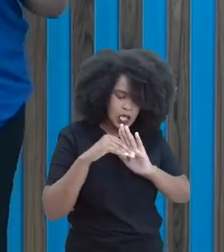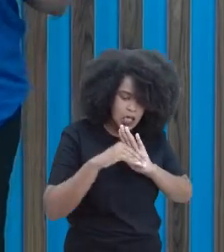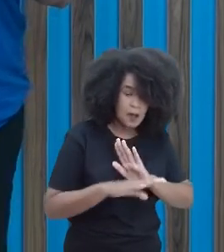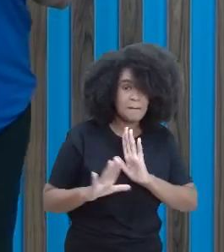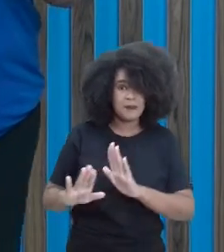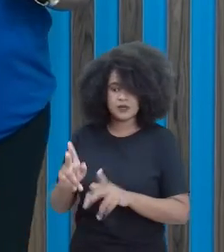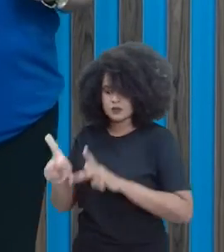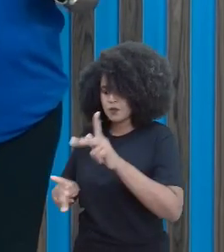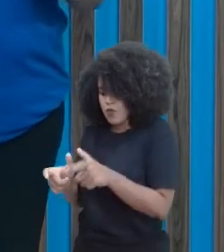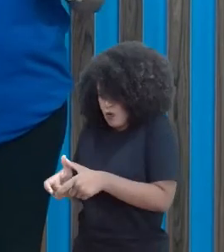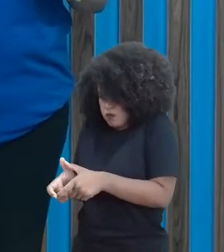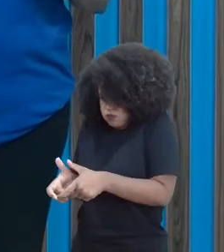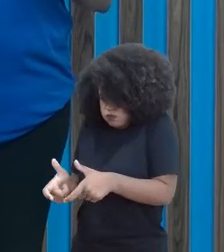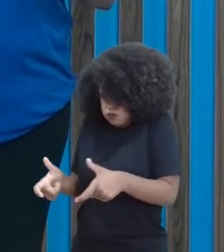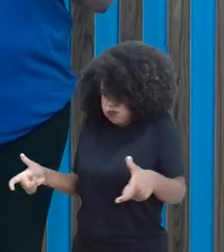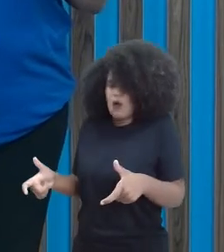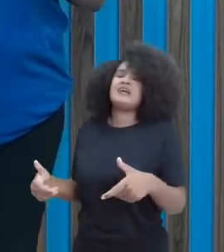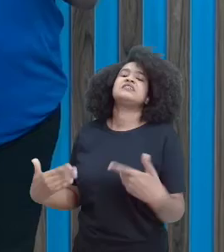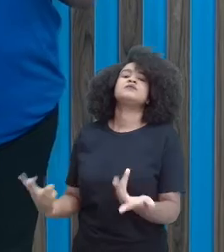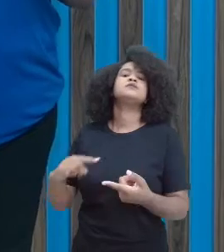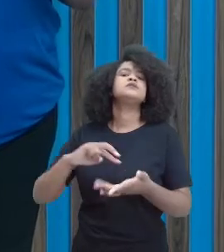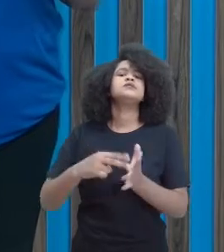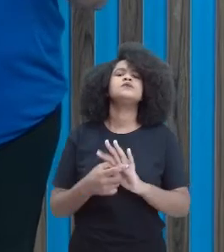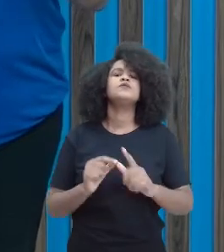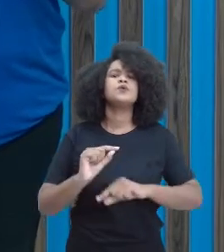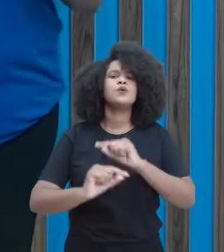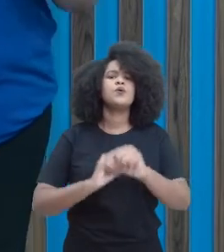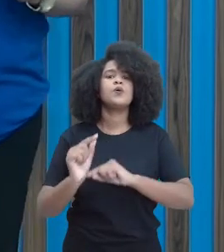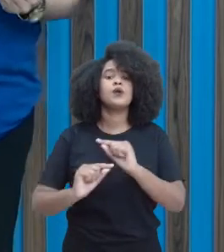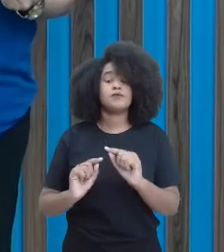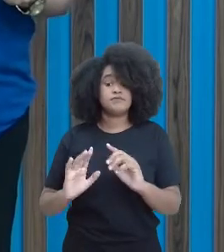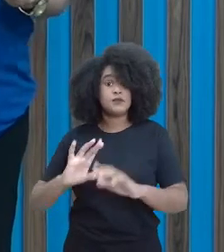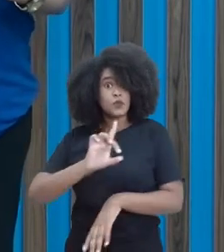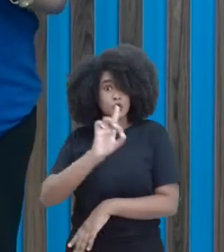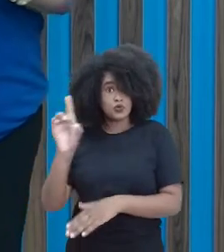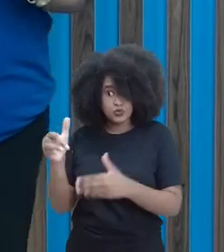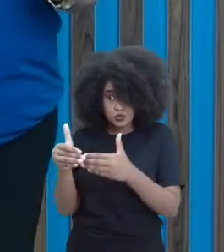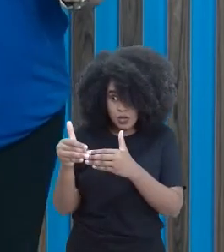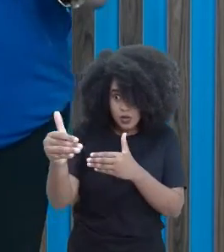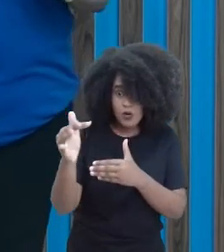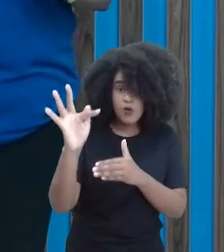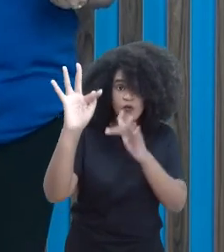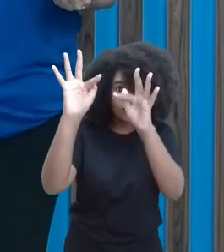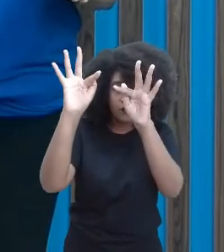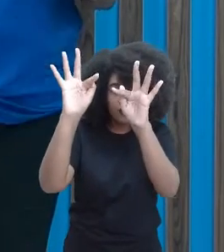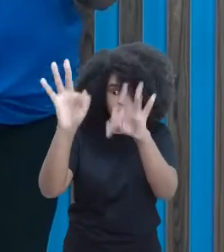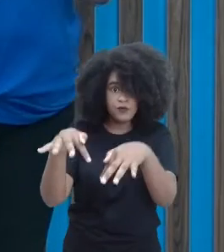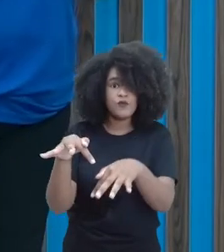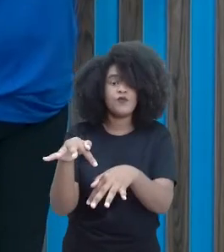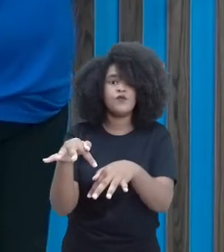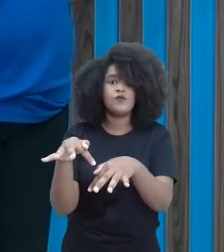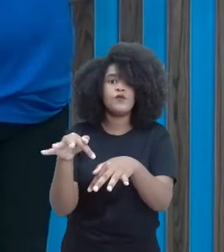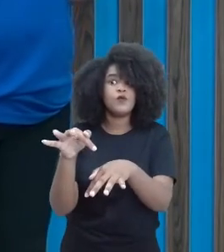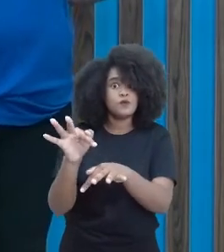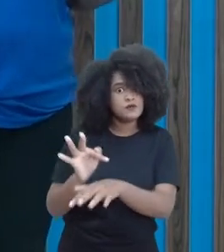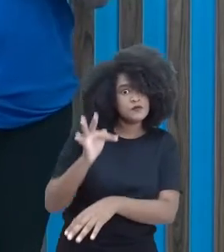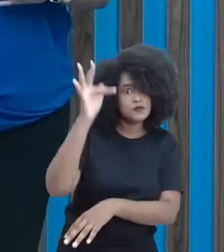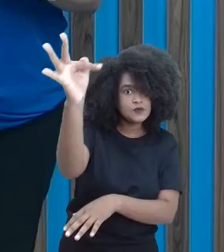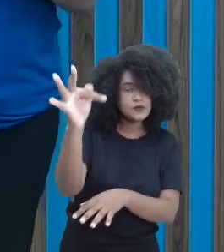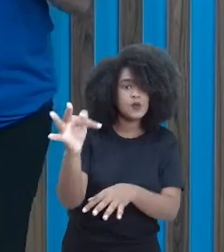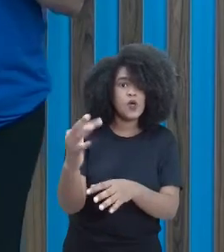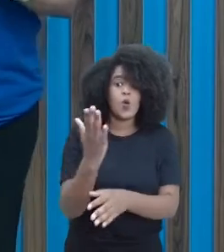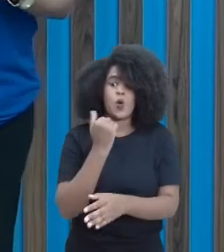crescimento rápido da população humana, ele está querendo dizer o quê? Que vai chegar um dia que vai acabar, né? A comida vai ser escassa